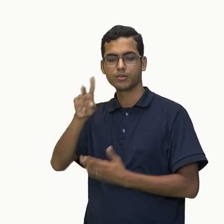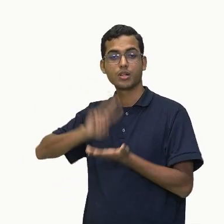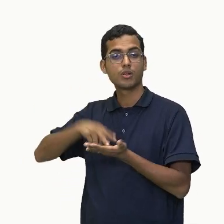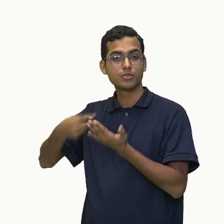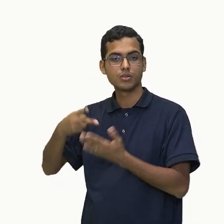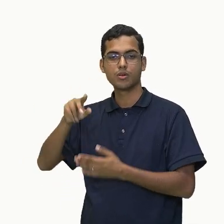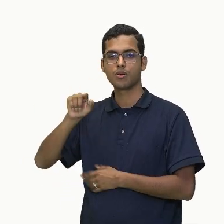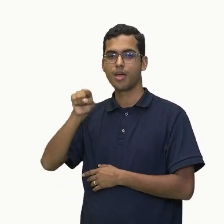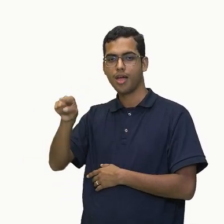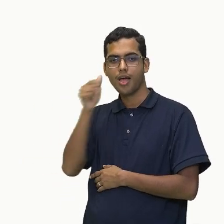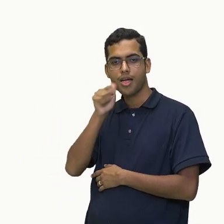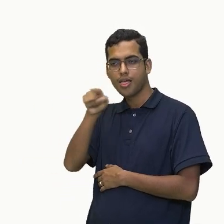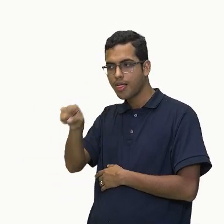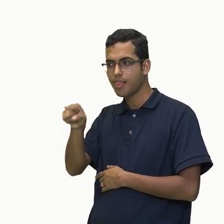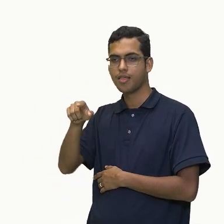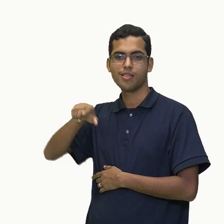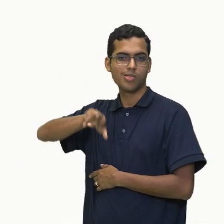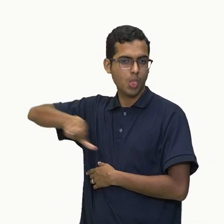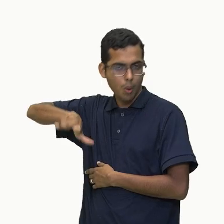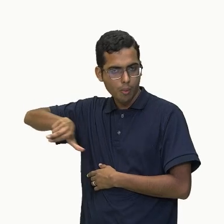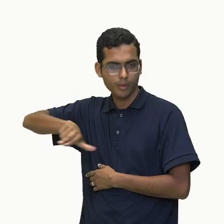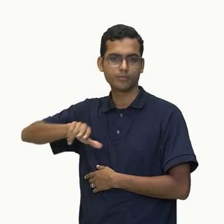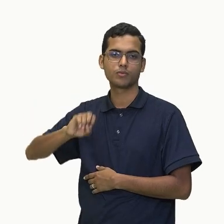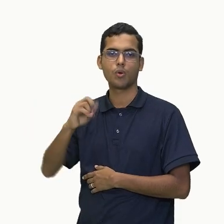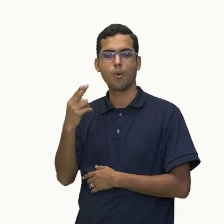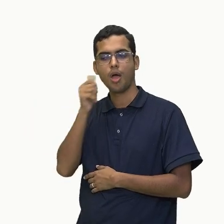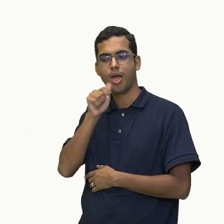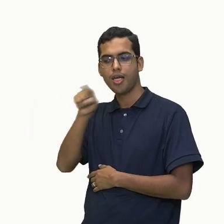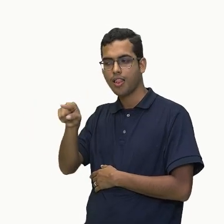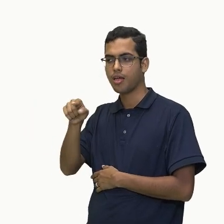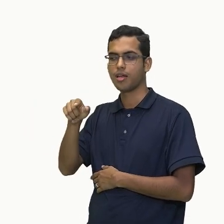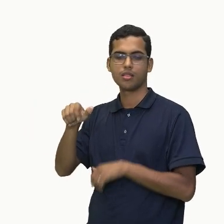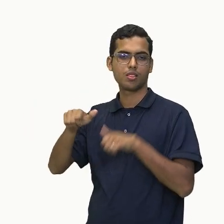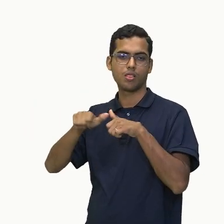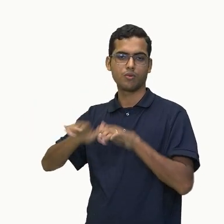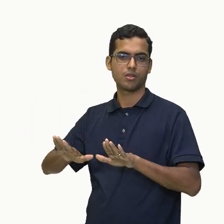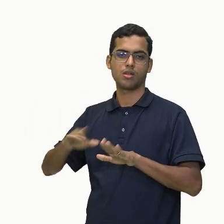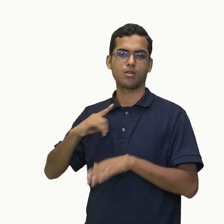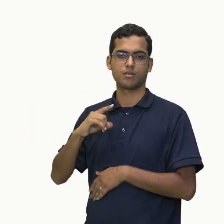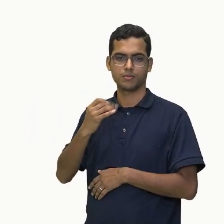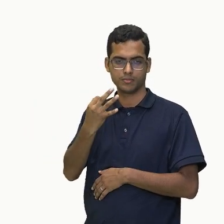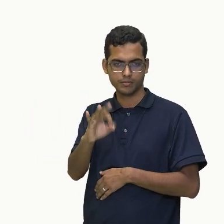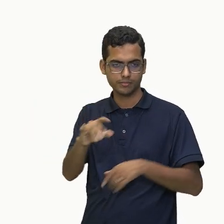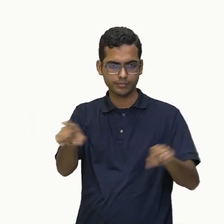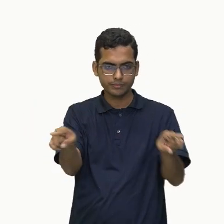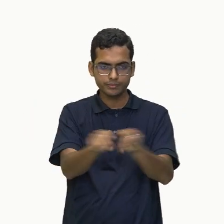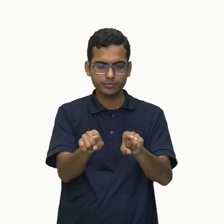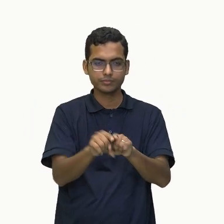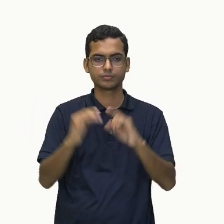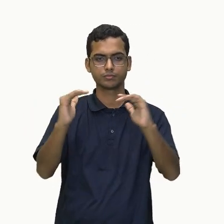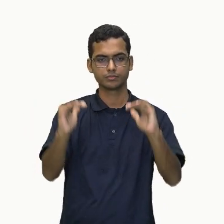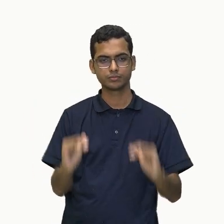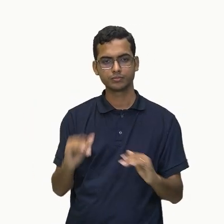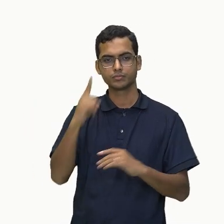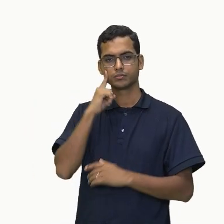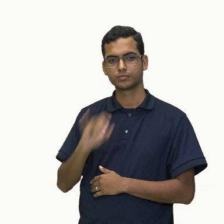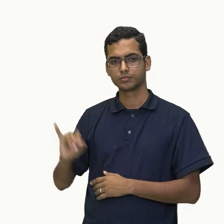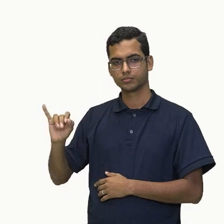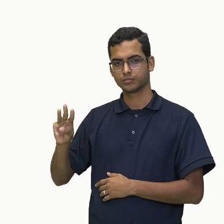not, I was not. Que ao invés de was not, eu posso escrever